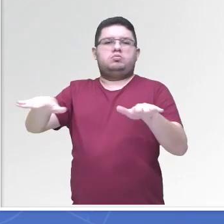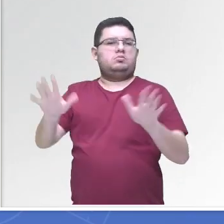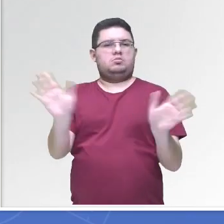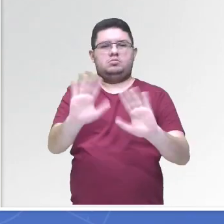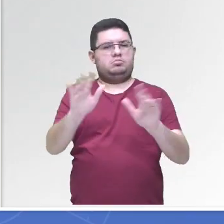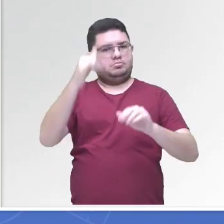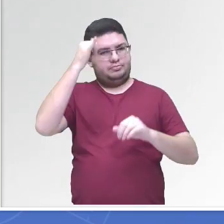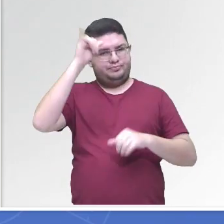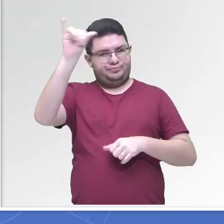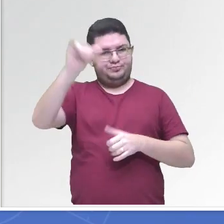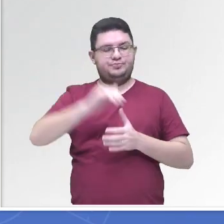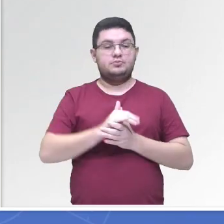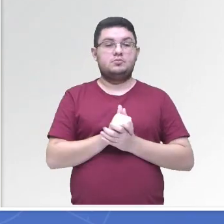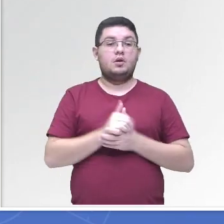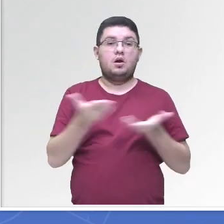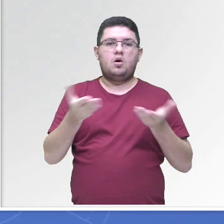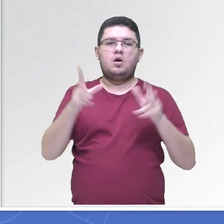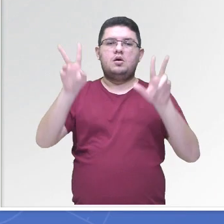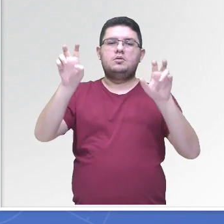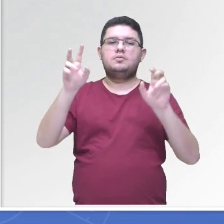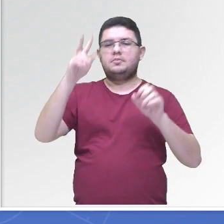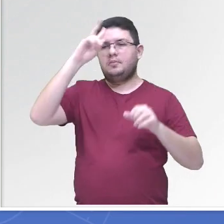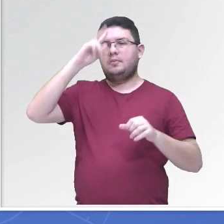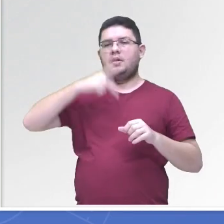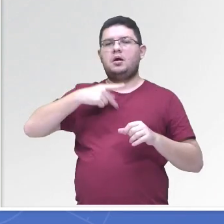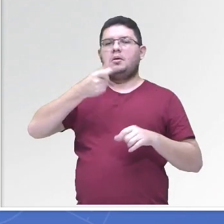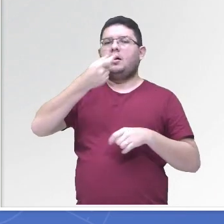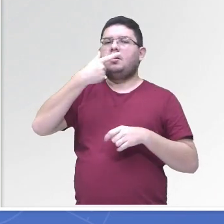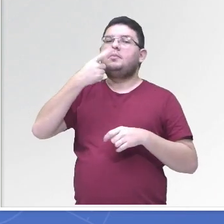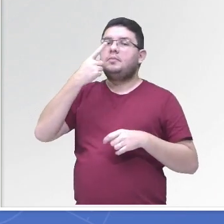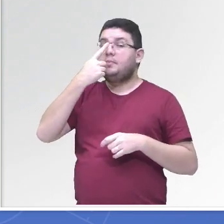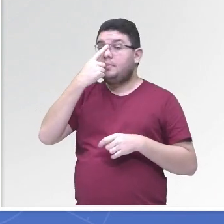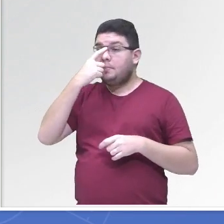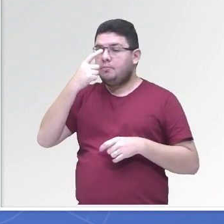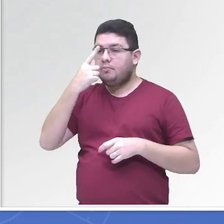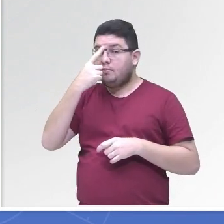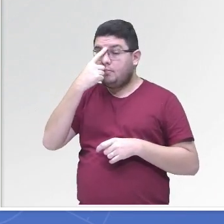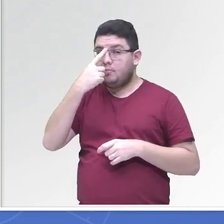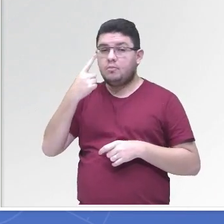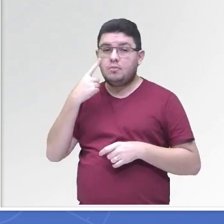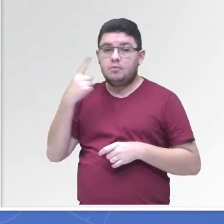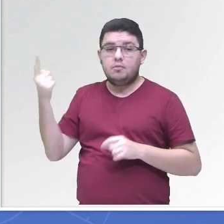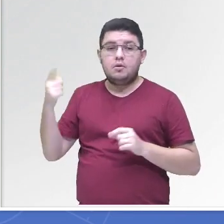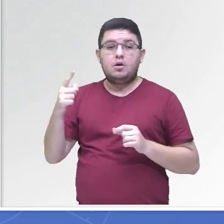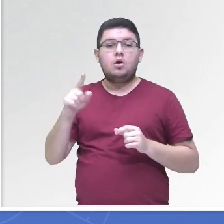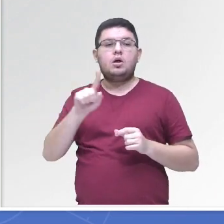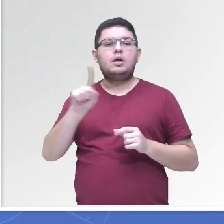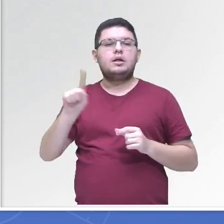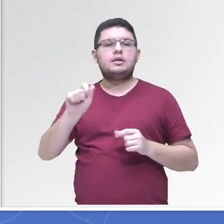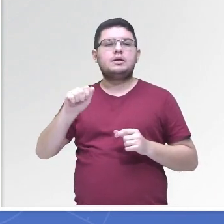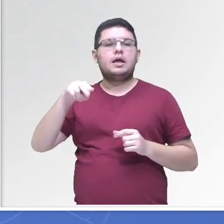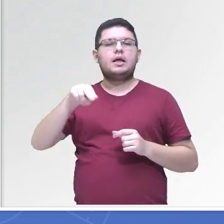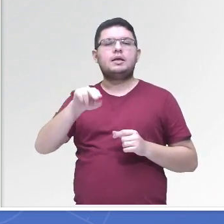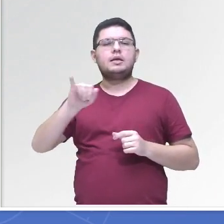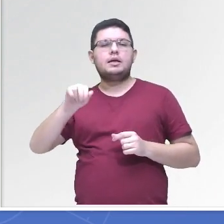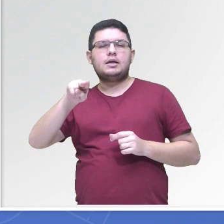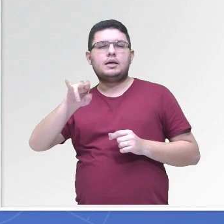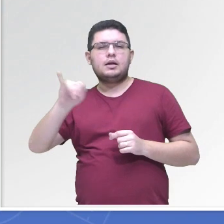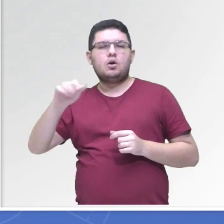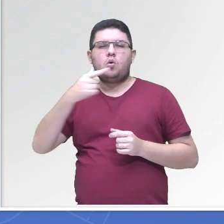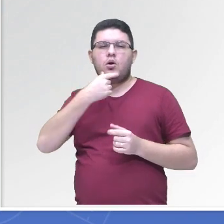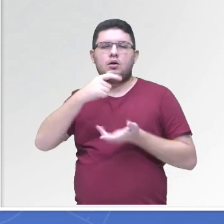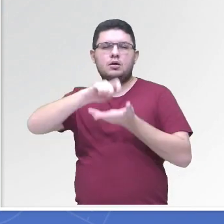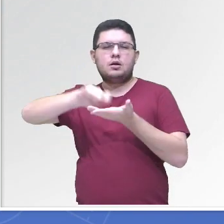da automedicação e aí eu trago para vocês o texto do Zanini, que ele diz o seguinte: o que é a automedicação, né? É uma denominação